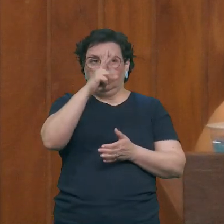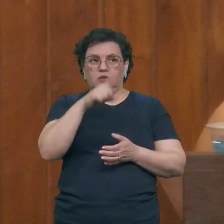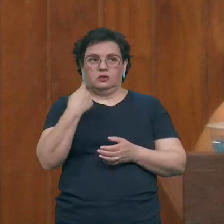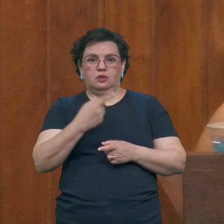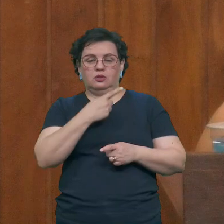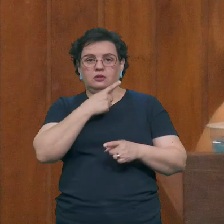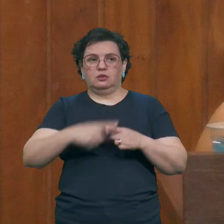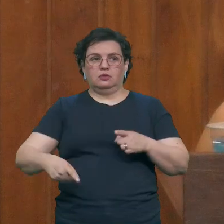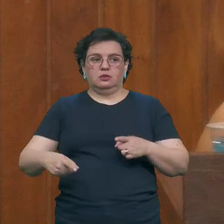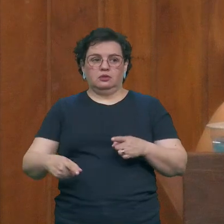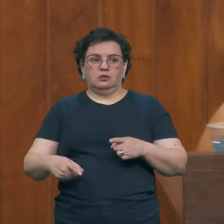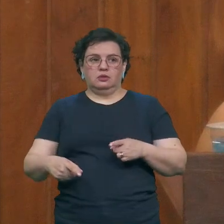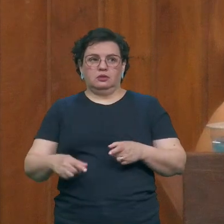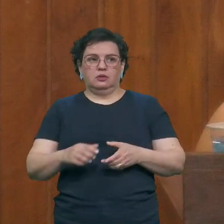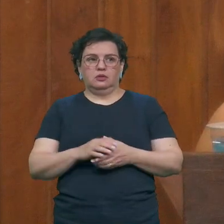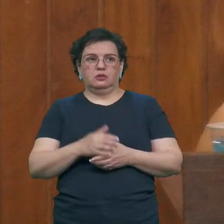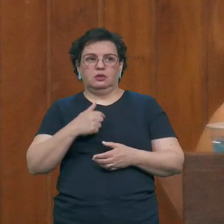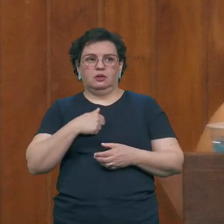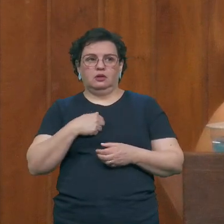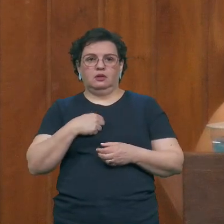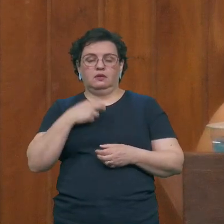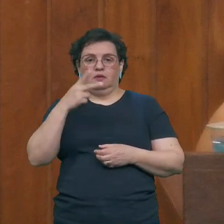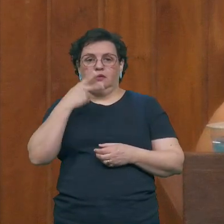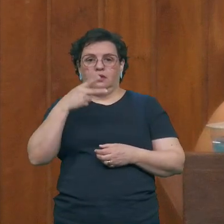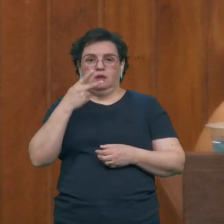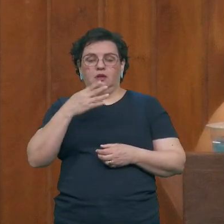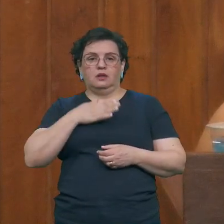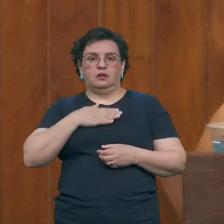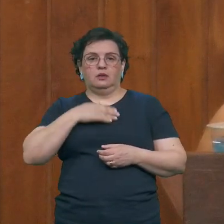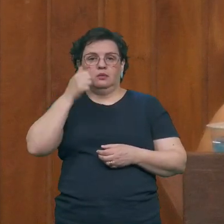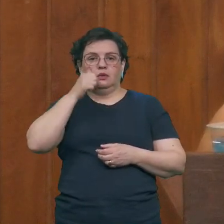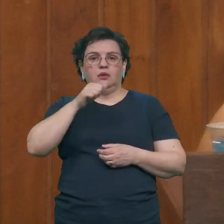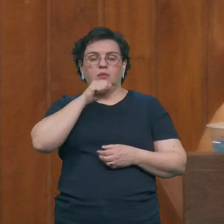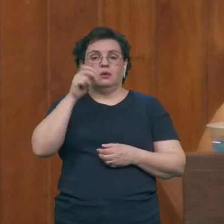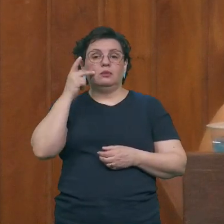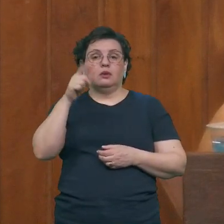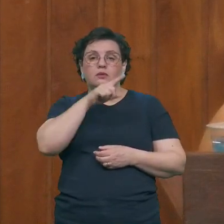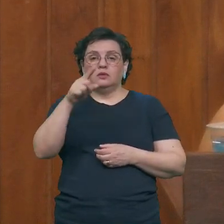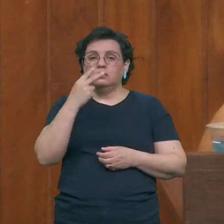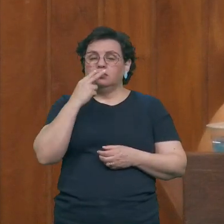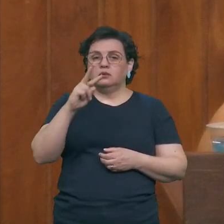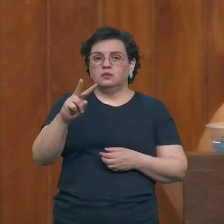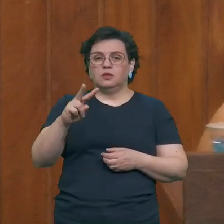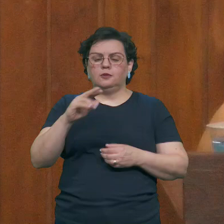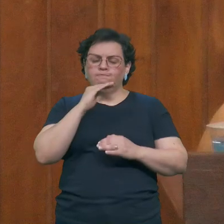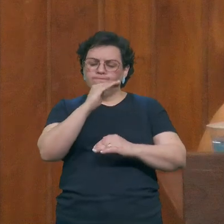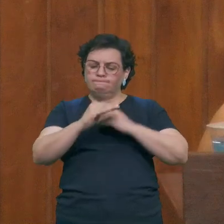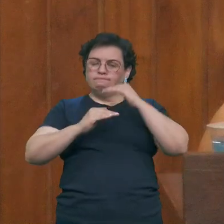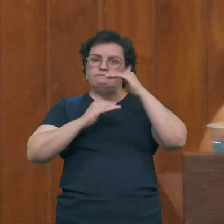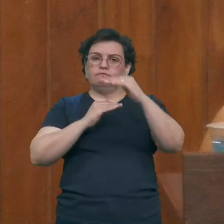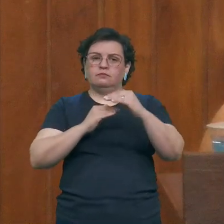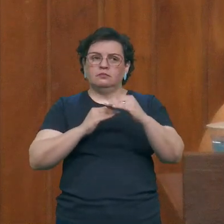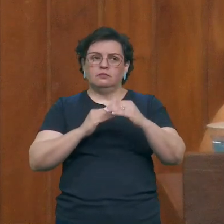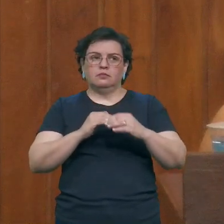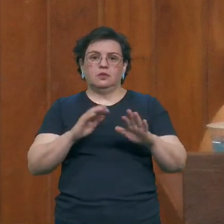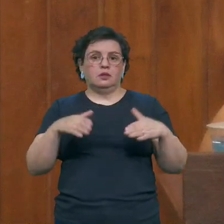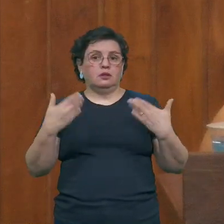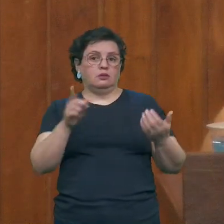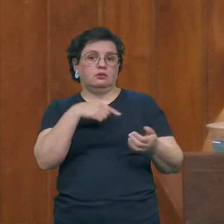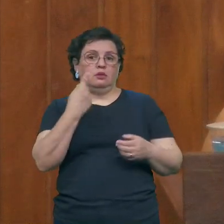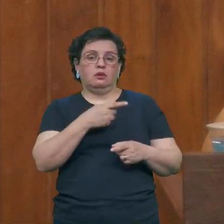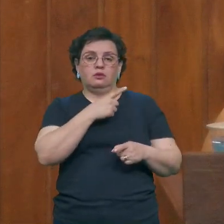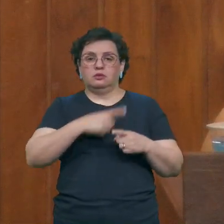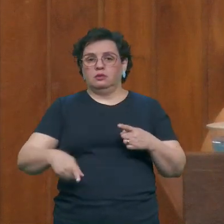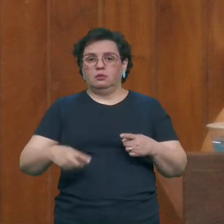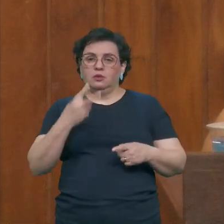não podemos. Eu contei um pouquinho da história para vocês, da minha mãe, para vocês verem a superação. Então, nós não podemos